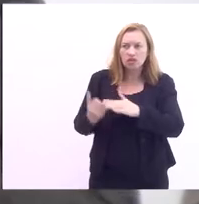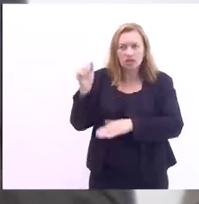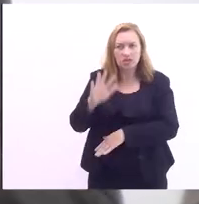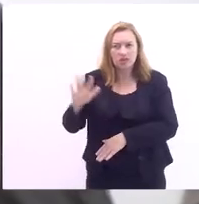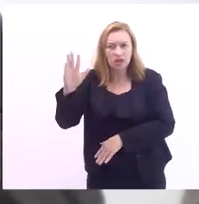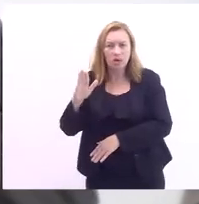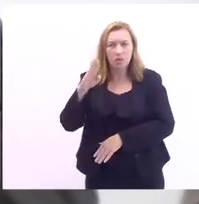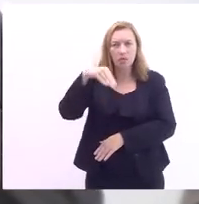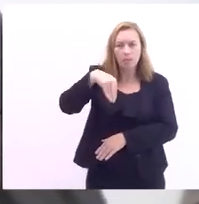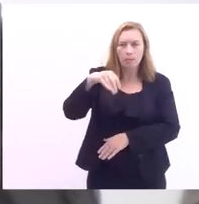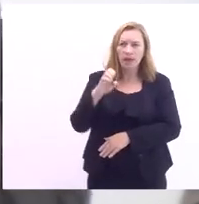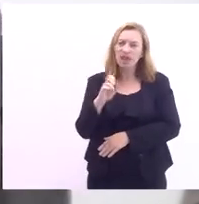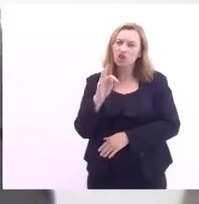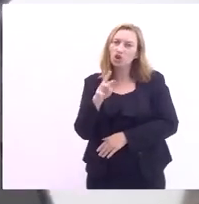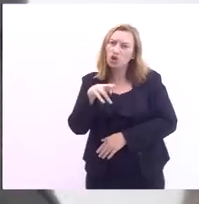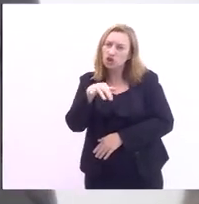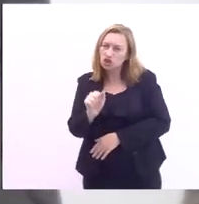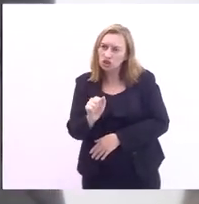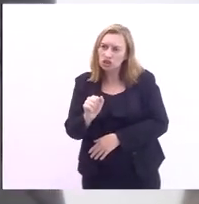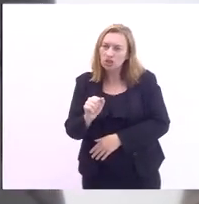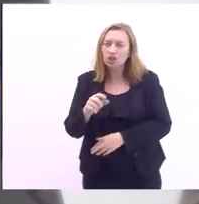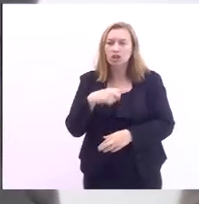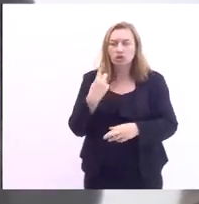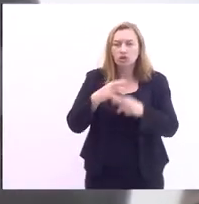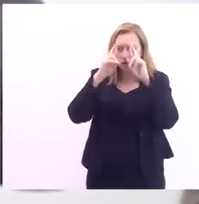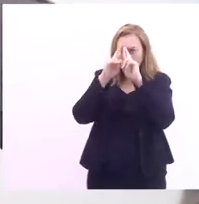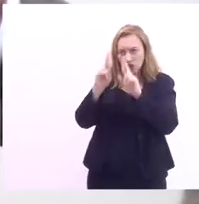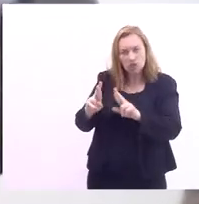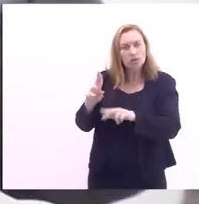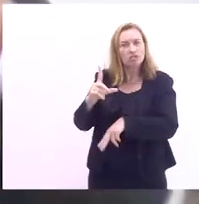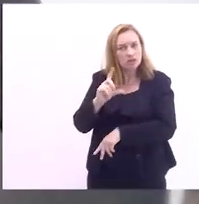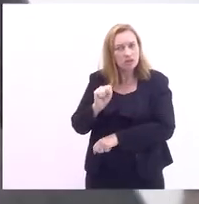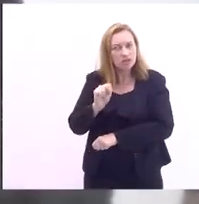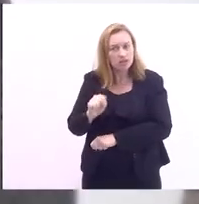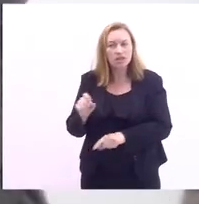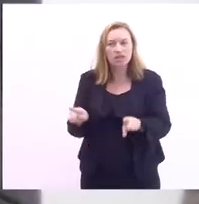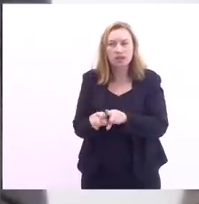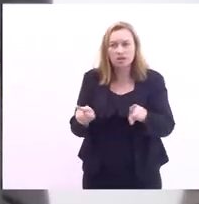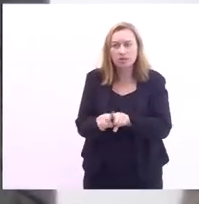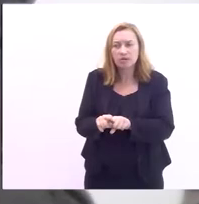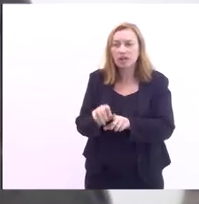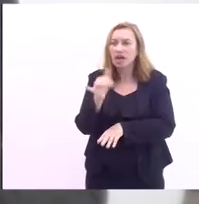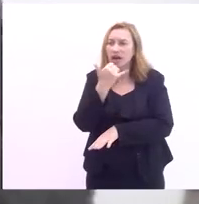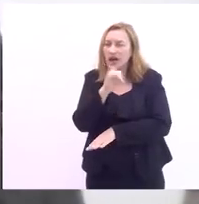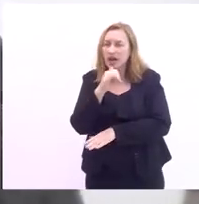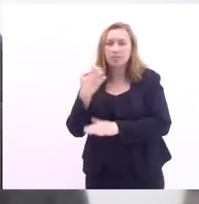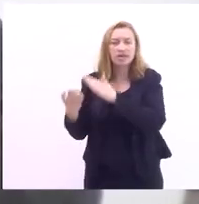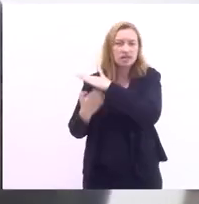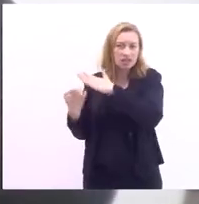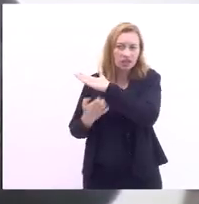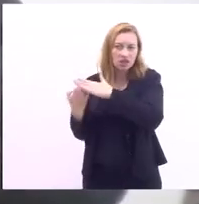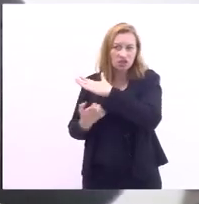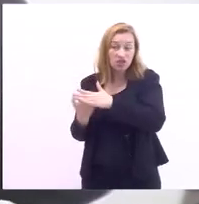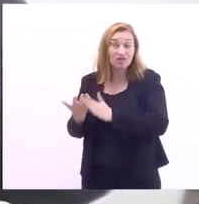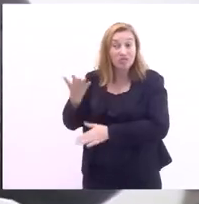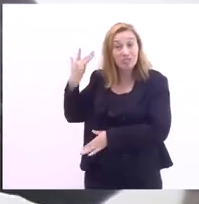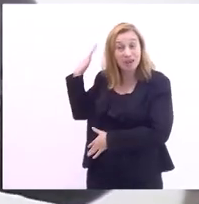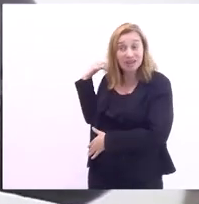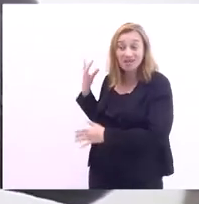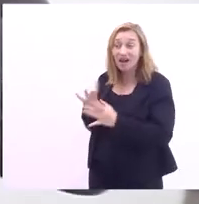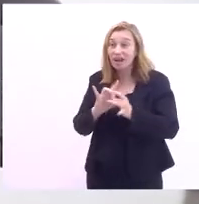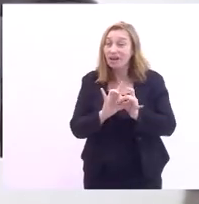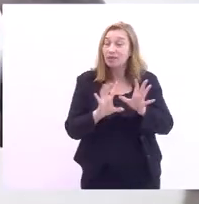nosso Inmetro, pelo qual tenho o maior respeito, e a própria Agência Nacional de Energia Elétrica, que à época